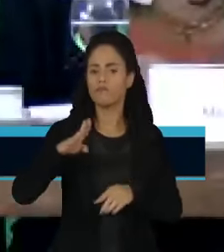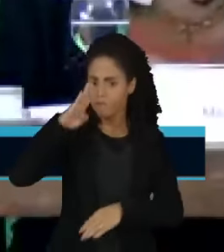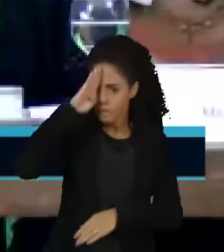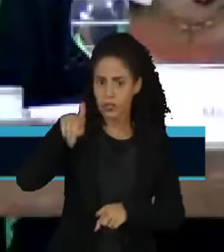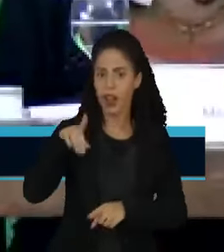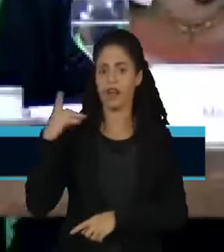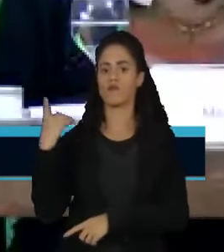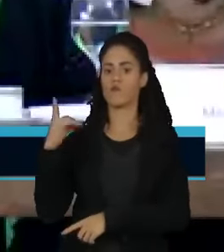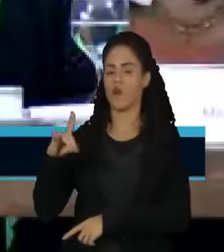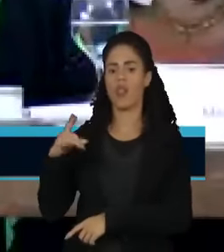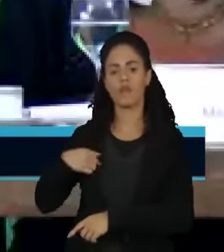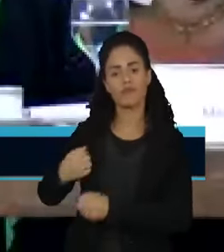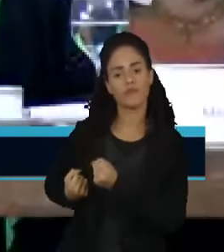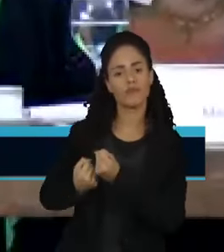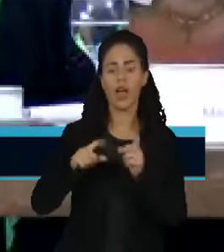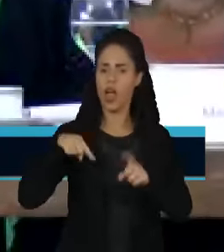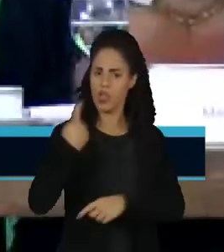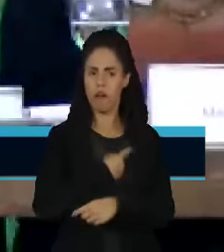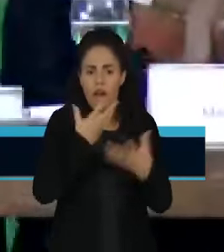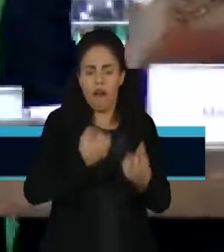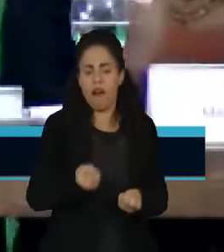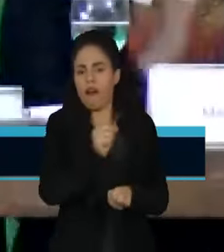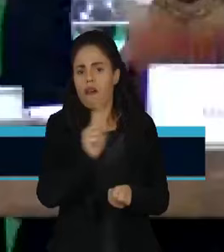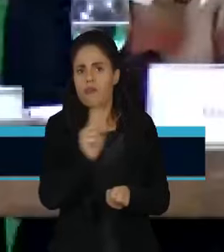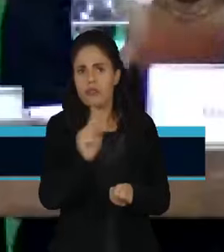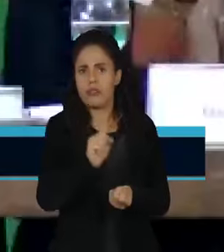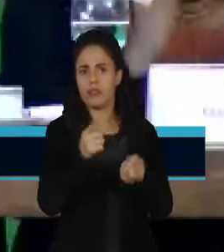na Bolívia e dizer que não aceitamos mais